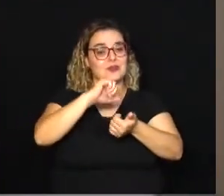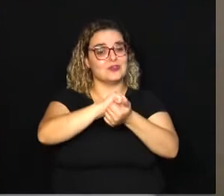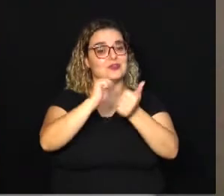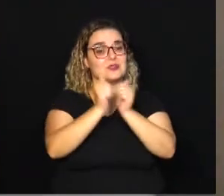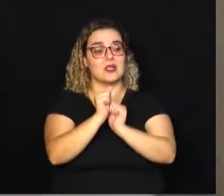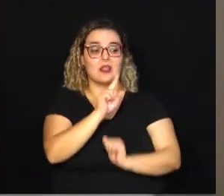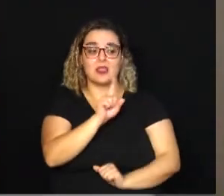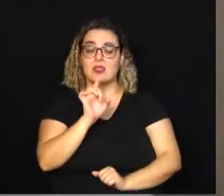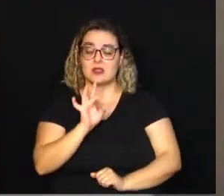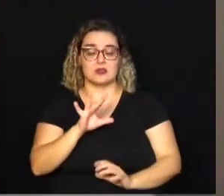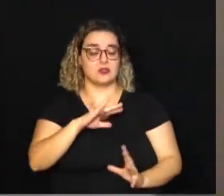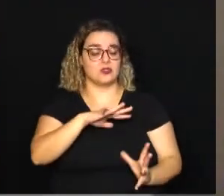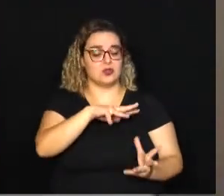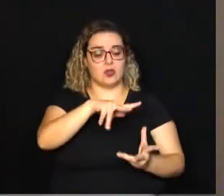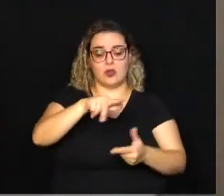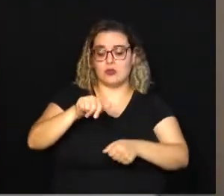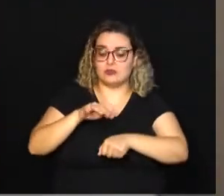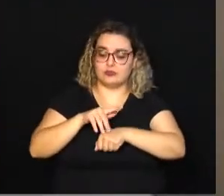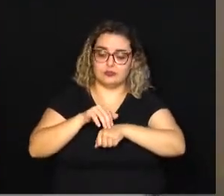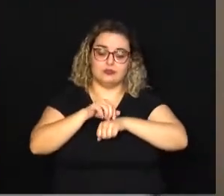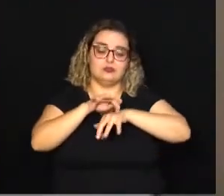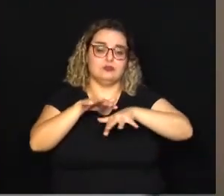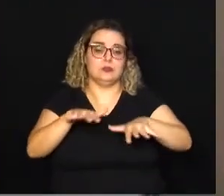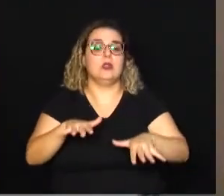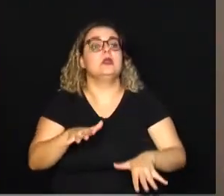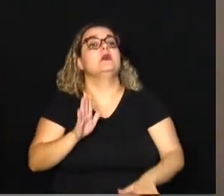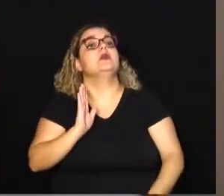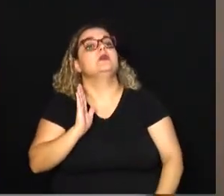pandemia, mas que já